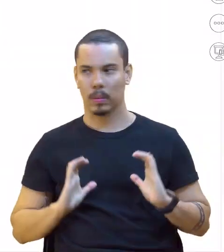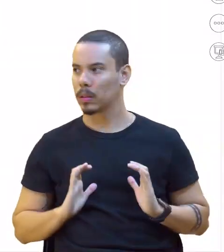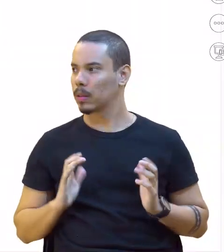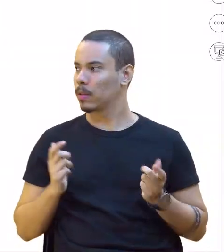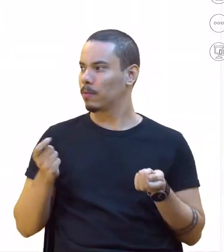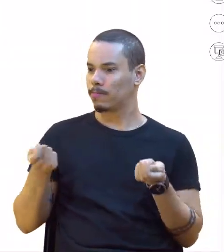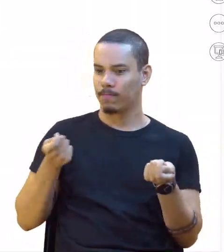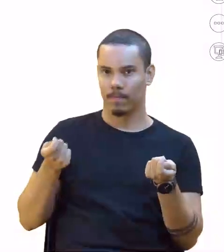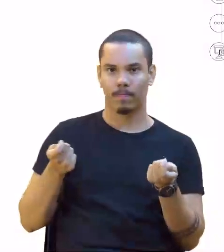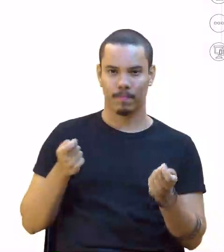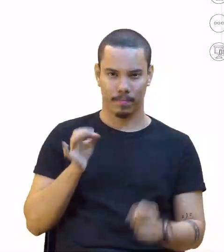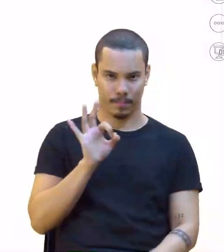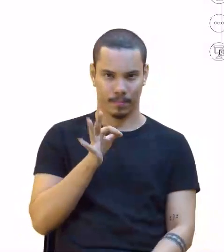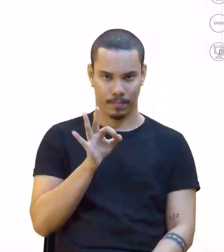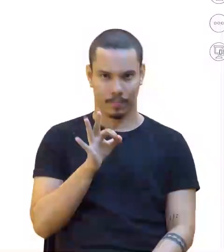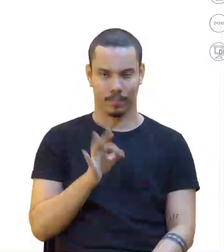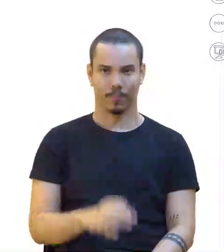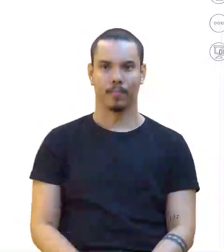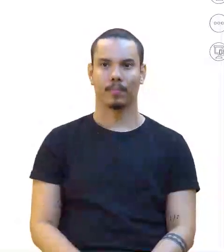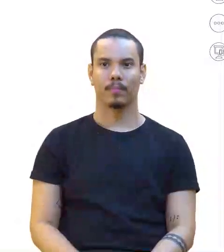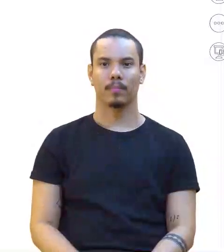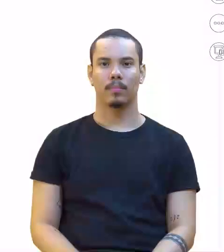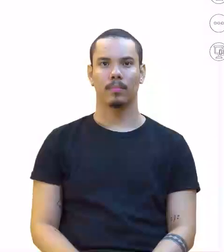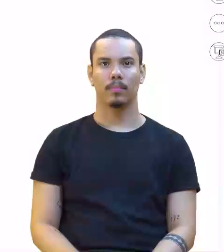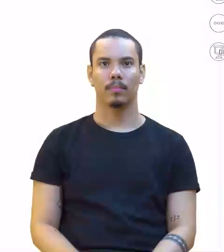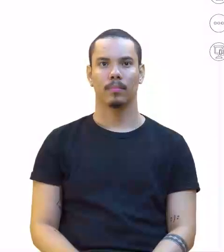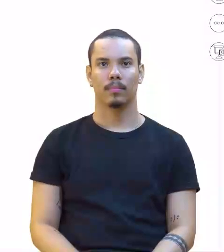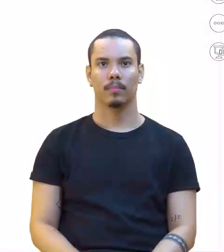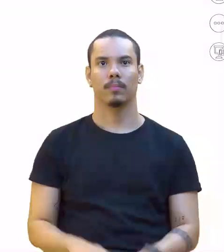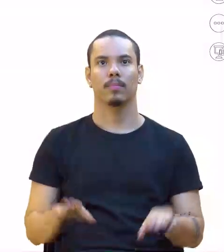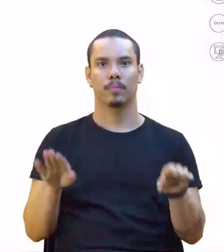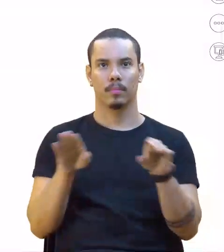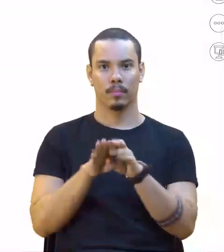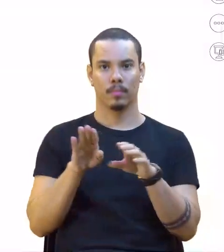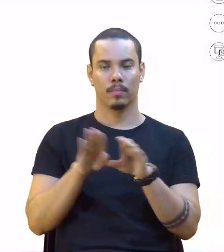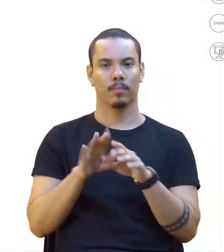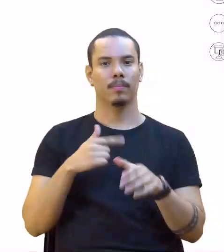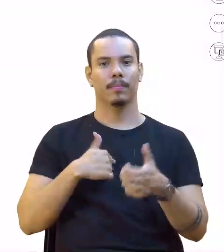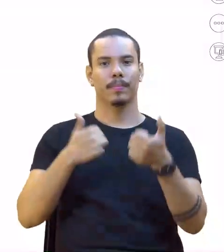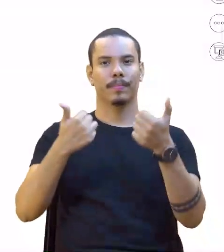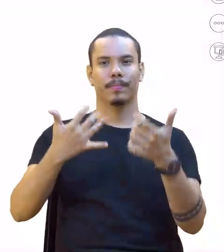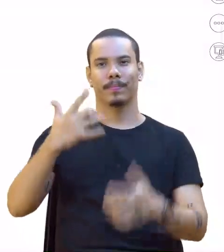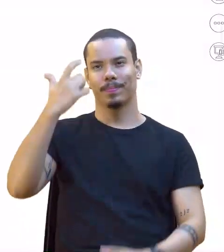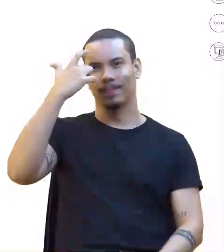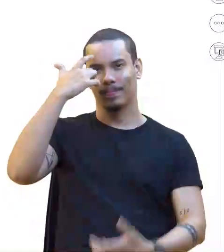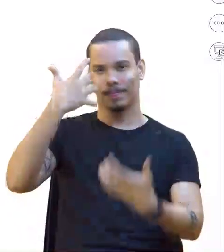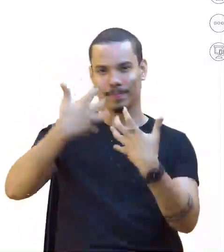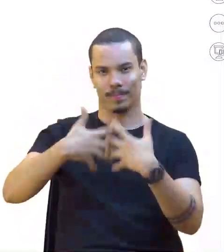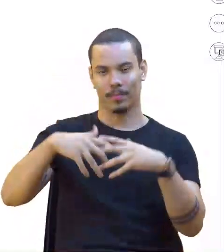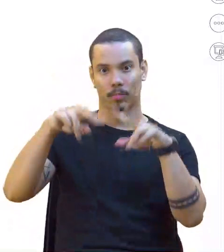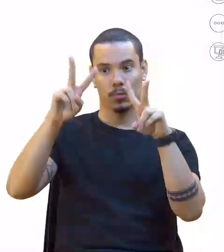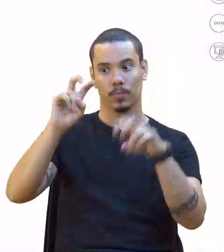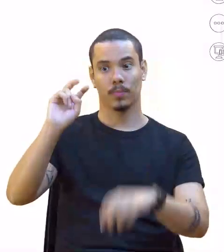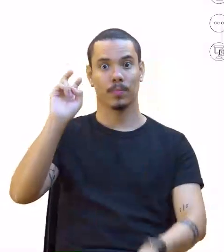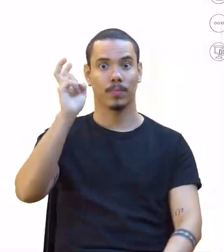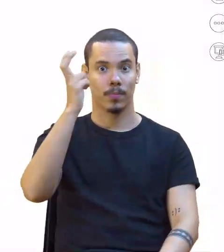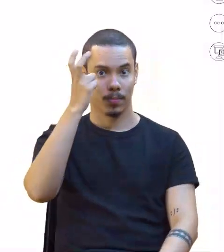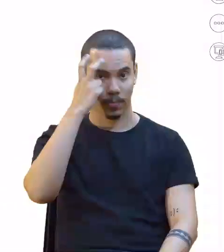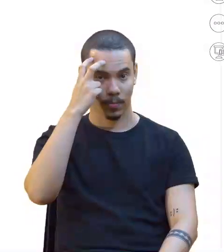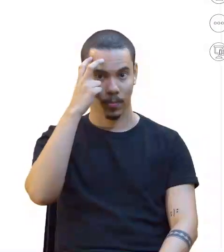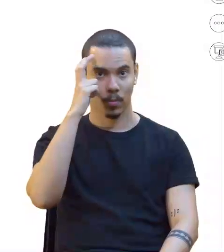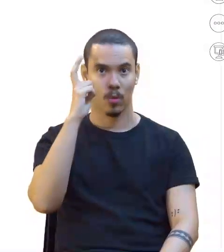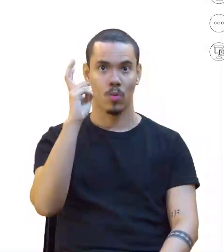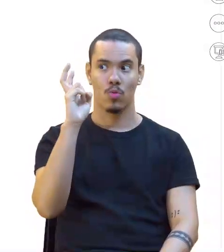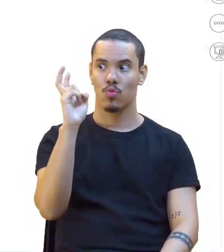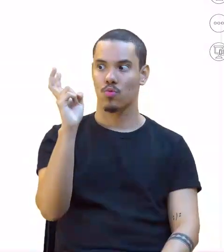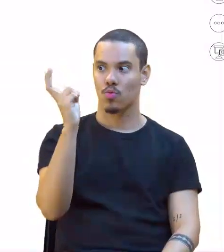tá? E aí a gente traz aqui uma reflexão sobre cultura e cultura. Vocês